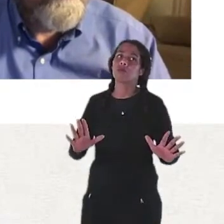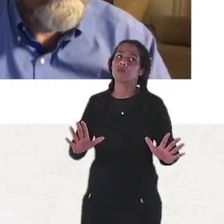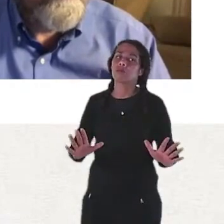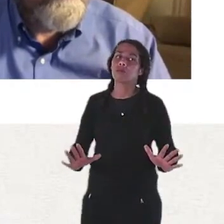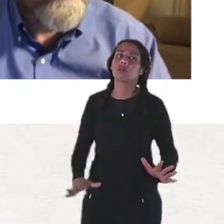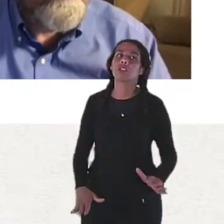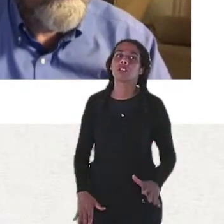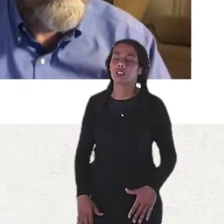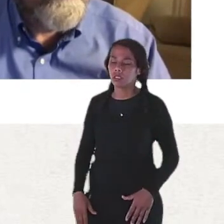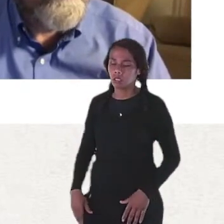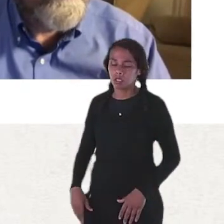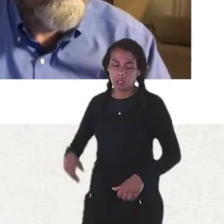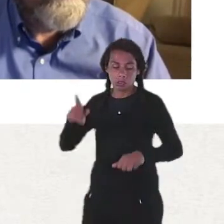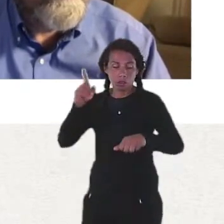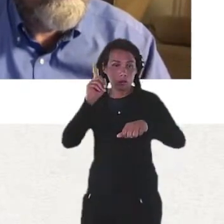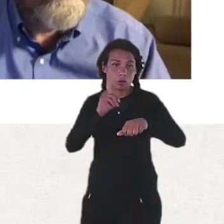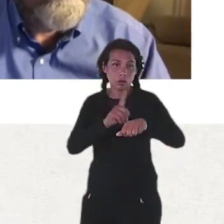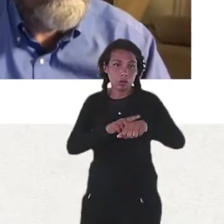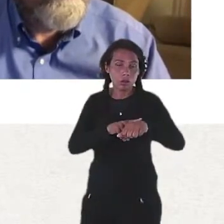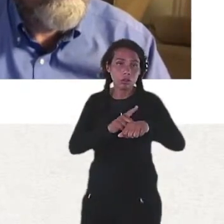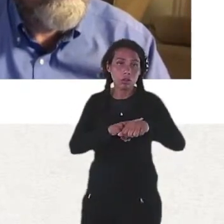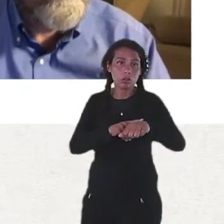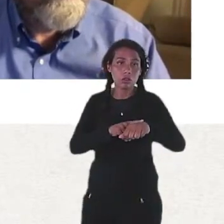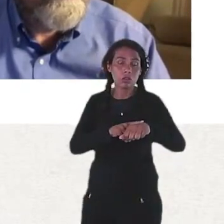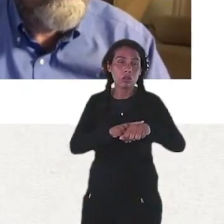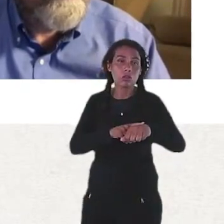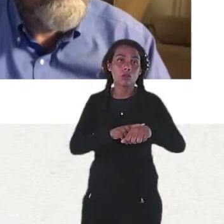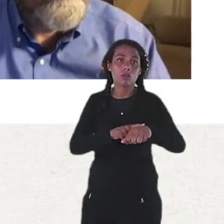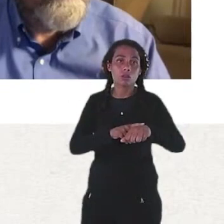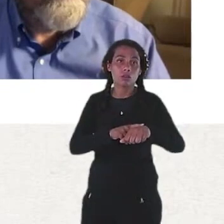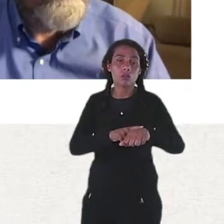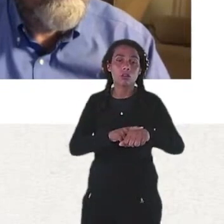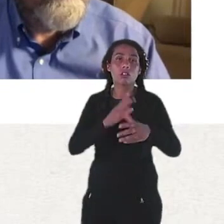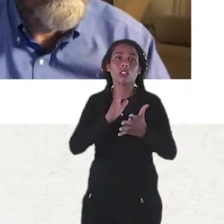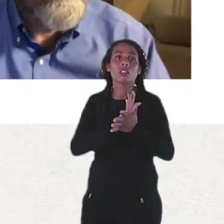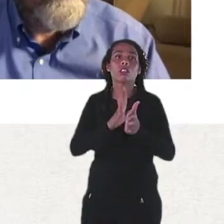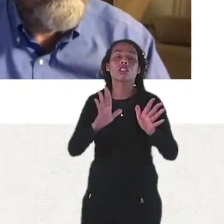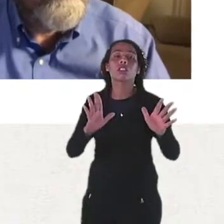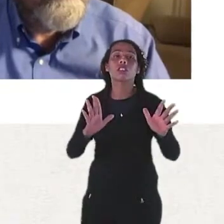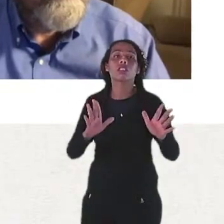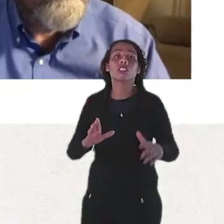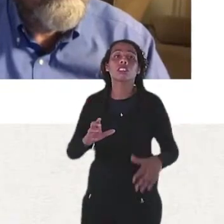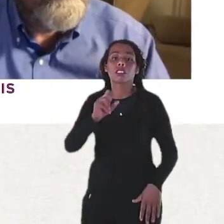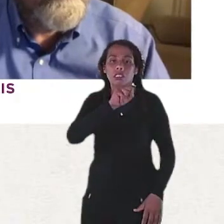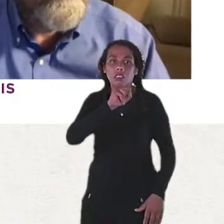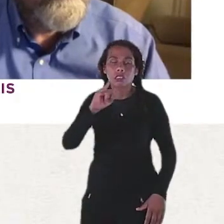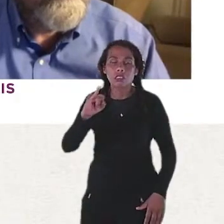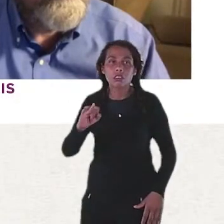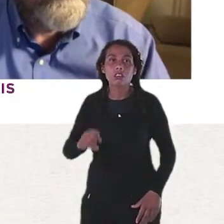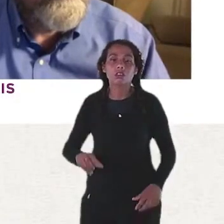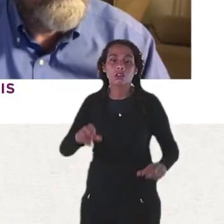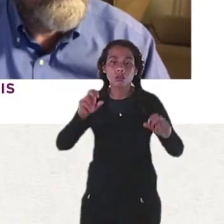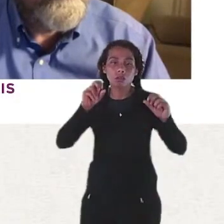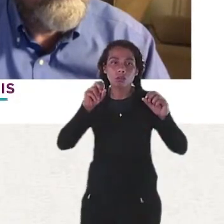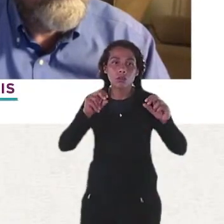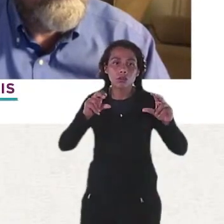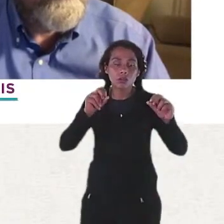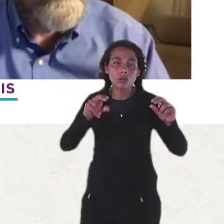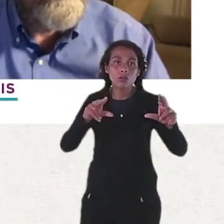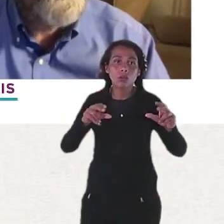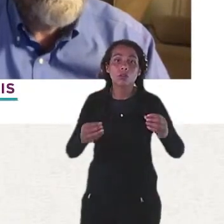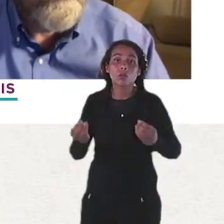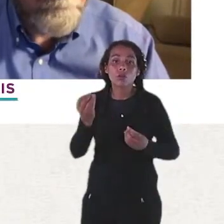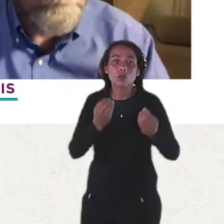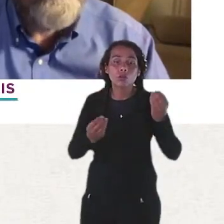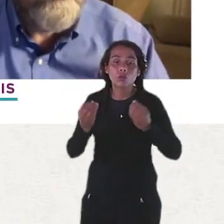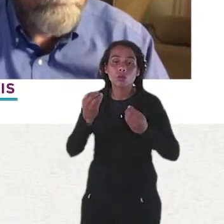segurança só vai acabar quando acontecer a criação, a invenção de uma vacina que